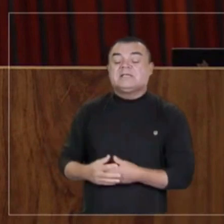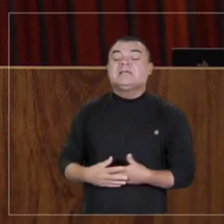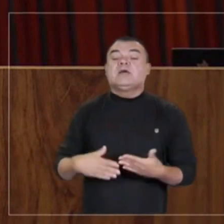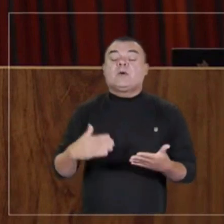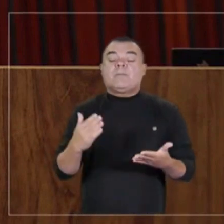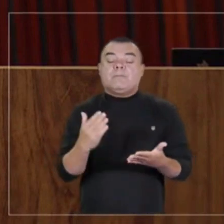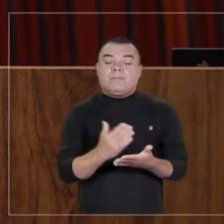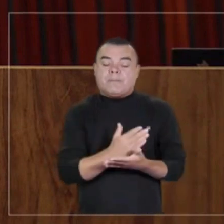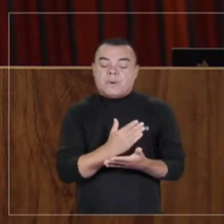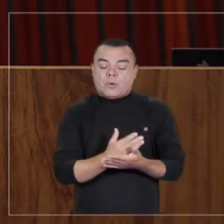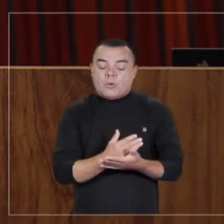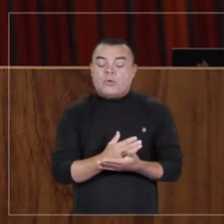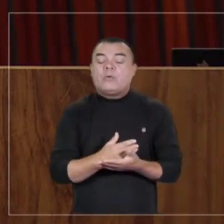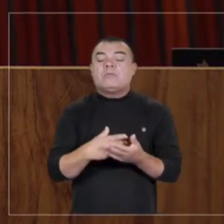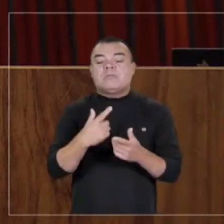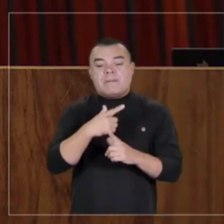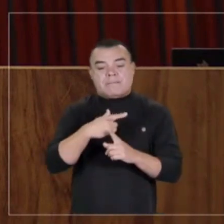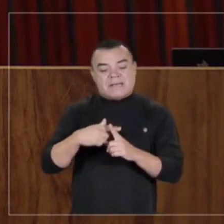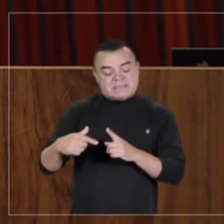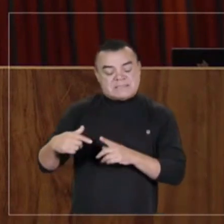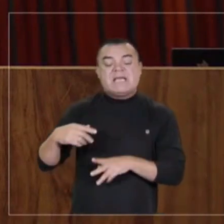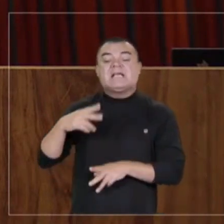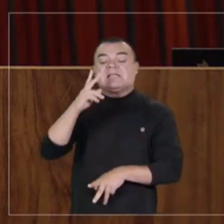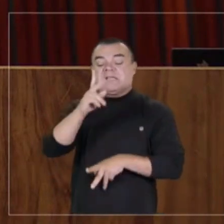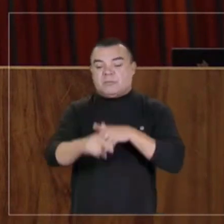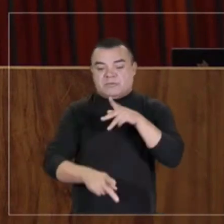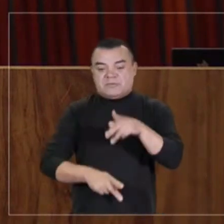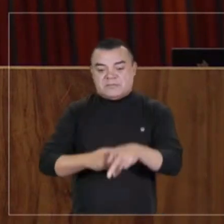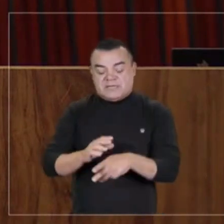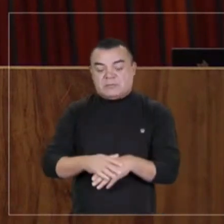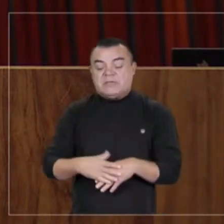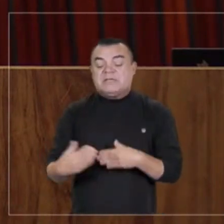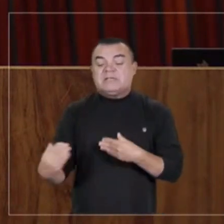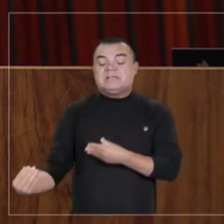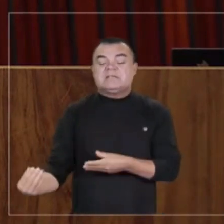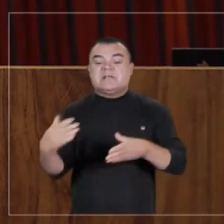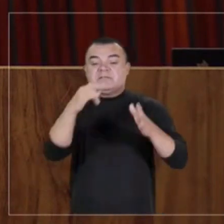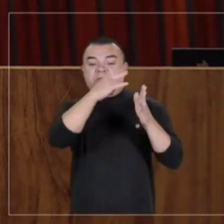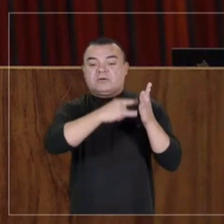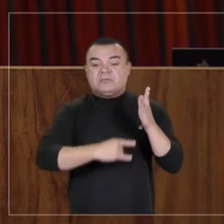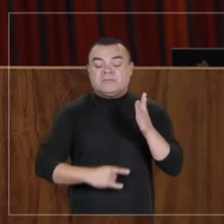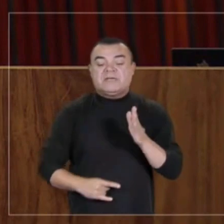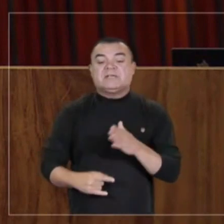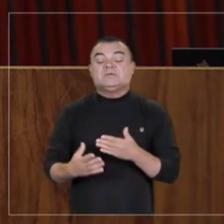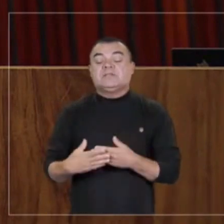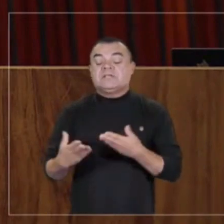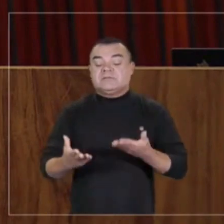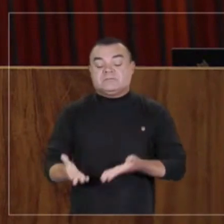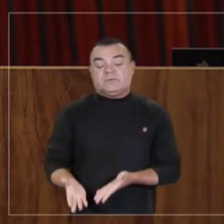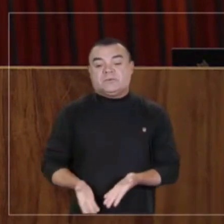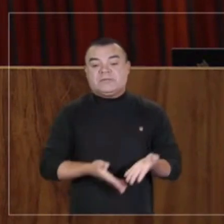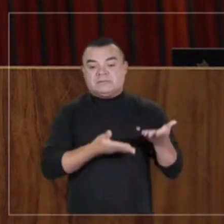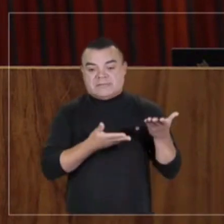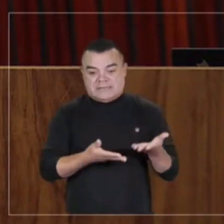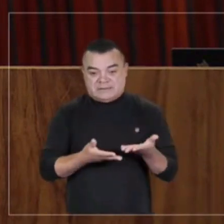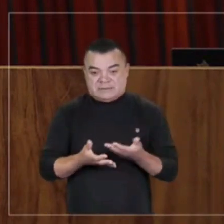da população, estavam fundadas em documentos oficiais que lhe foram